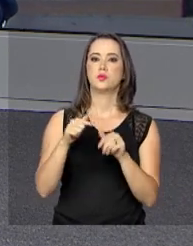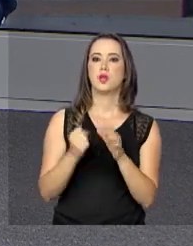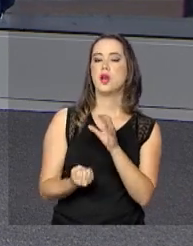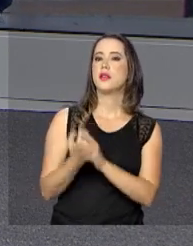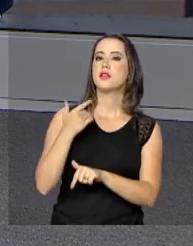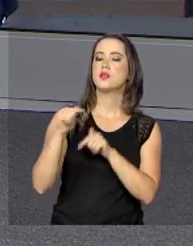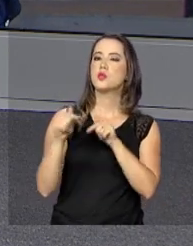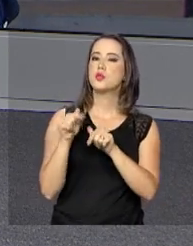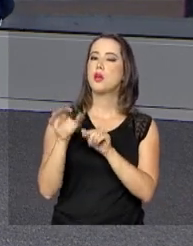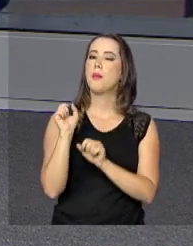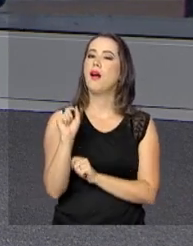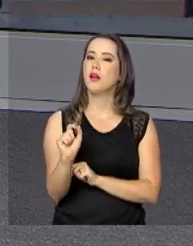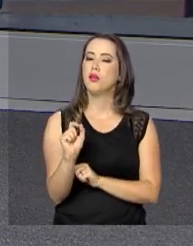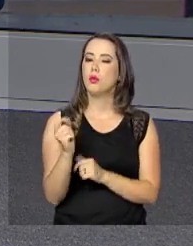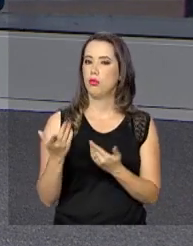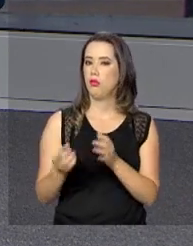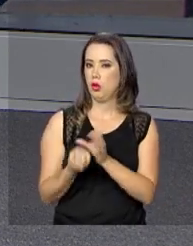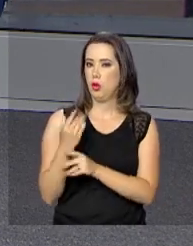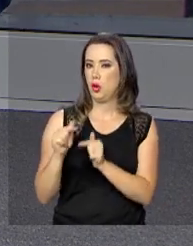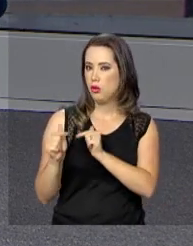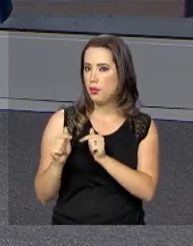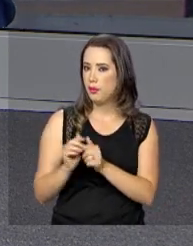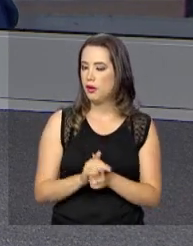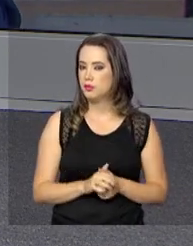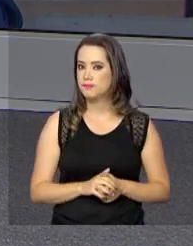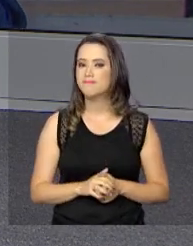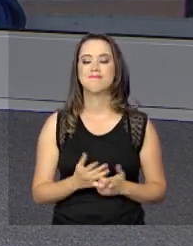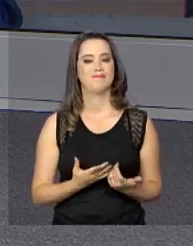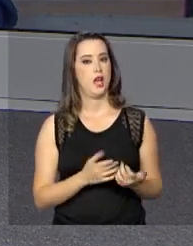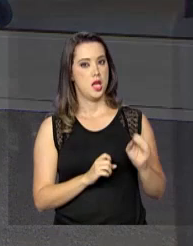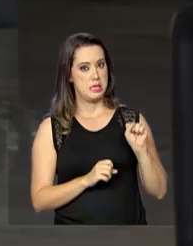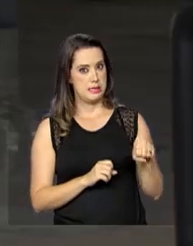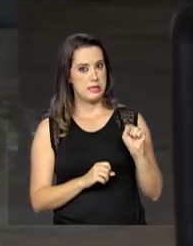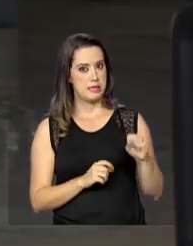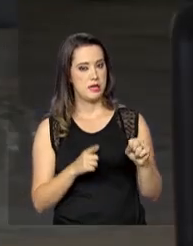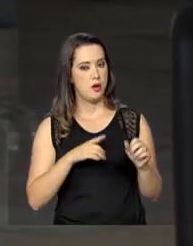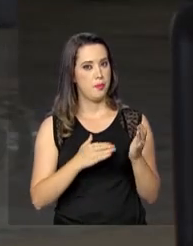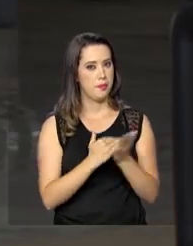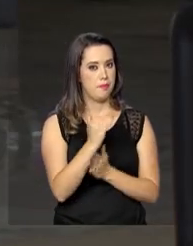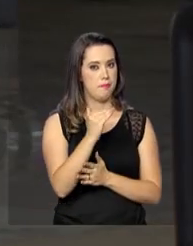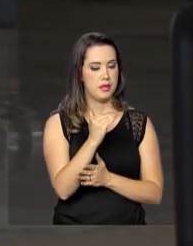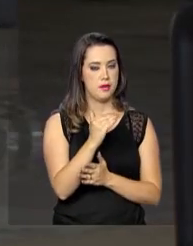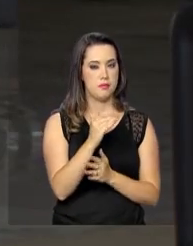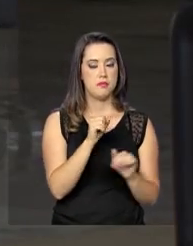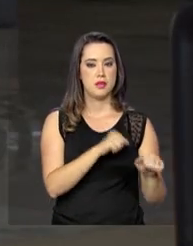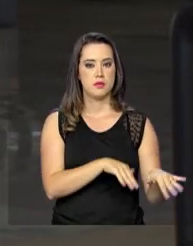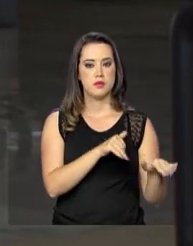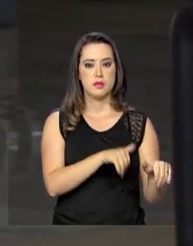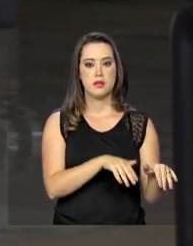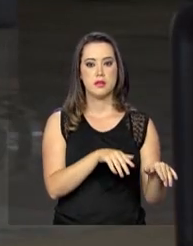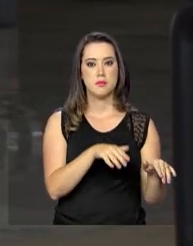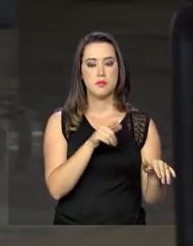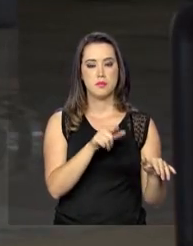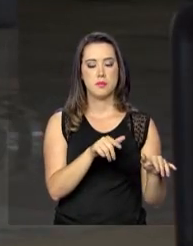geração de empregos é isso isso mesmo roberto primeiro semestre de 2016 8 registrou